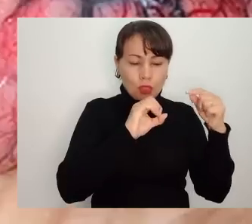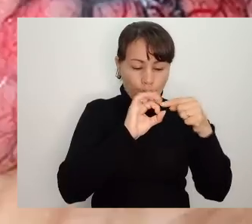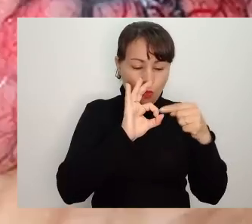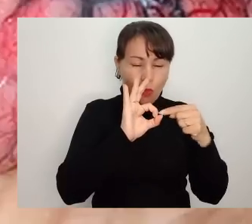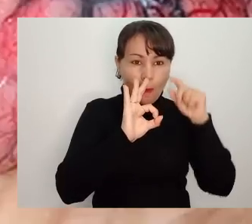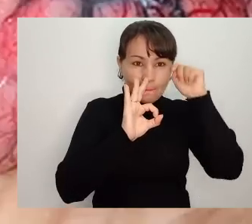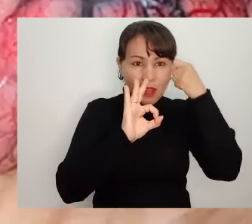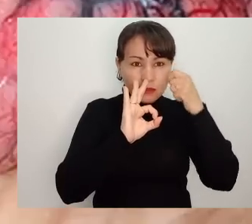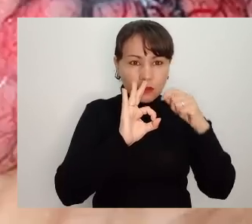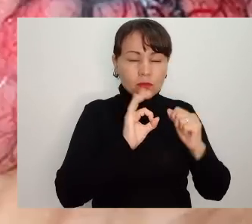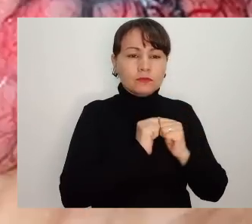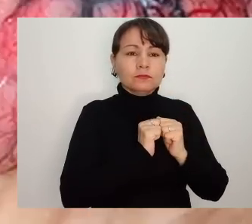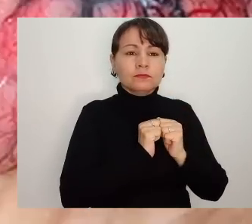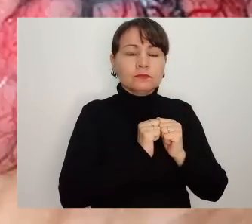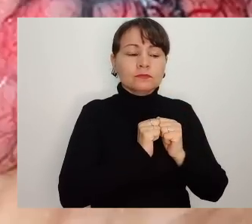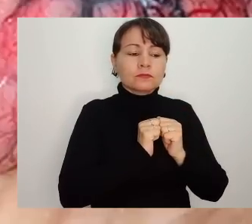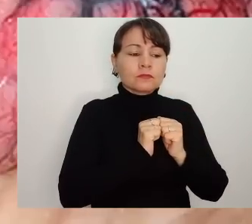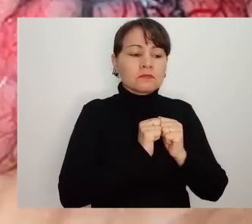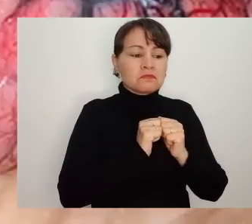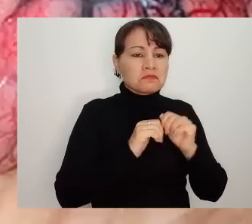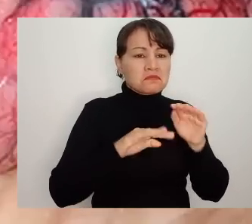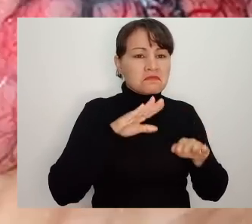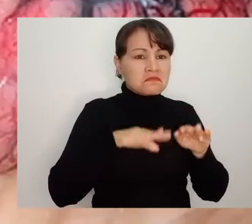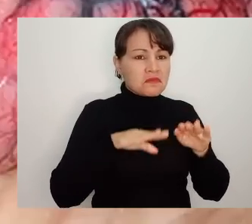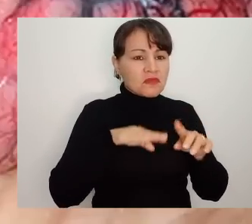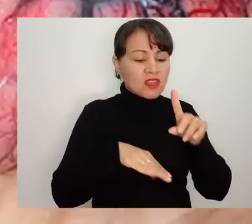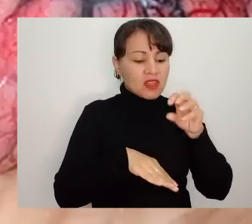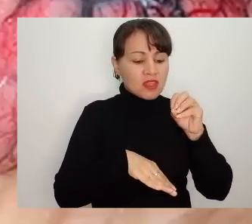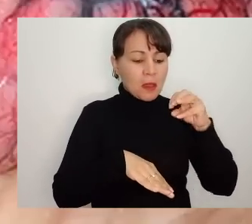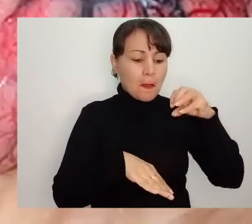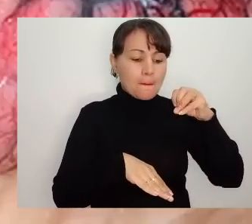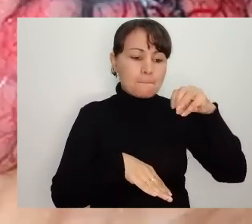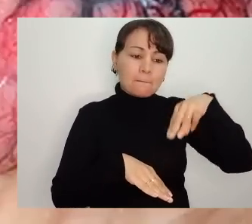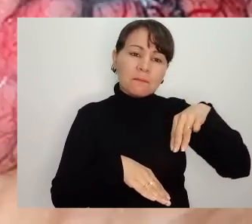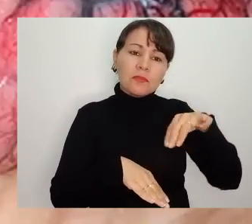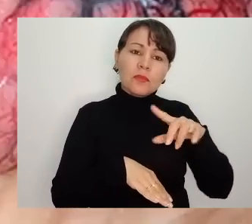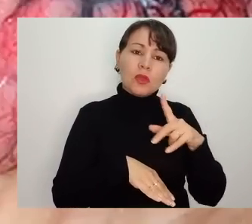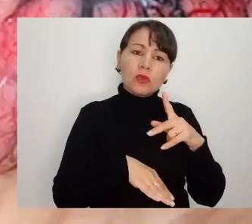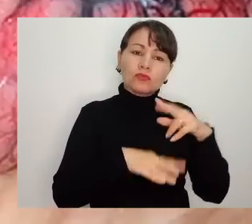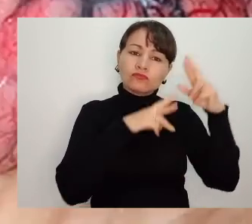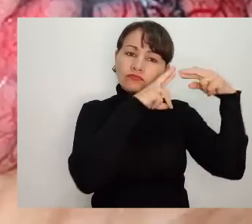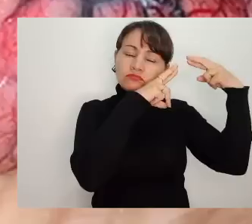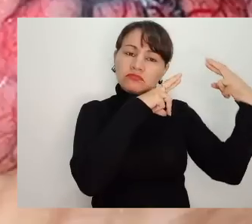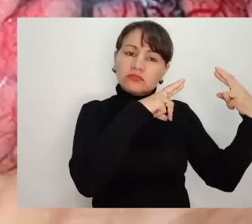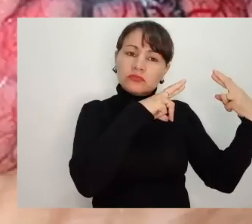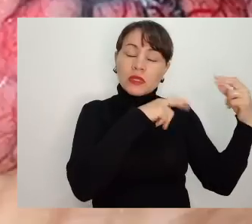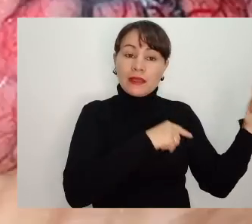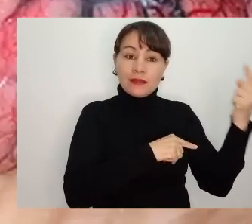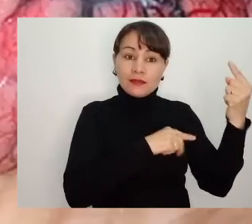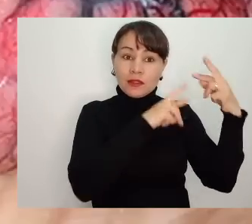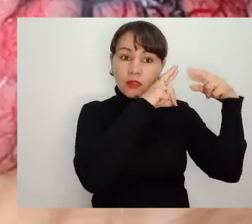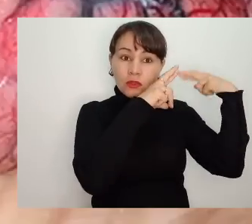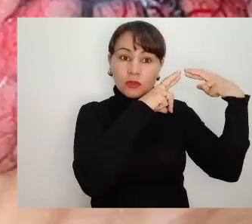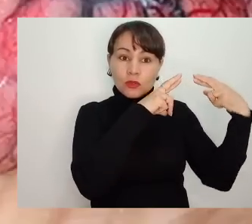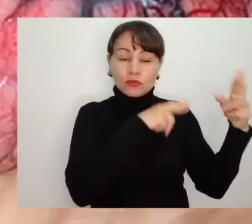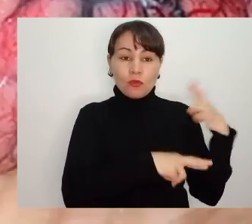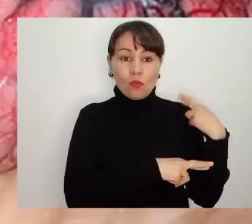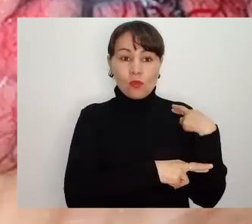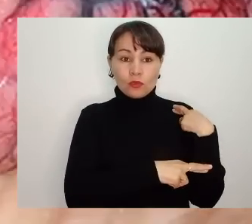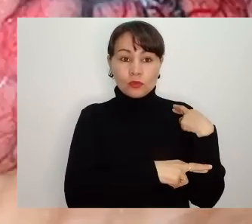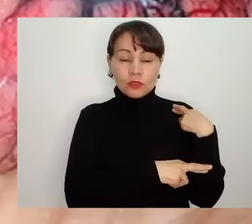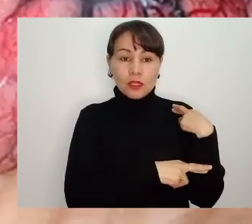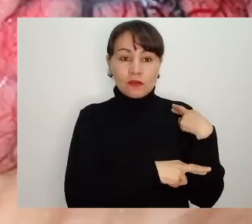bolinhas escuras, uma média de 100 mil neurônios, e esses neurônios